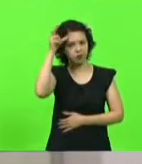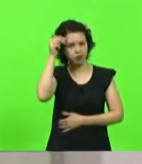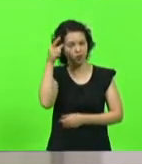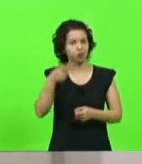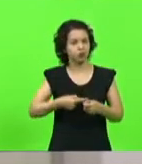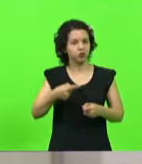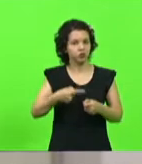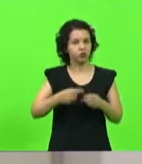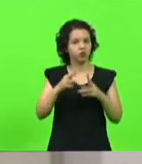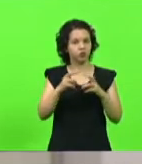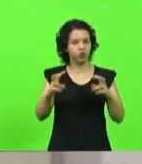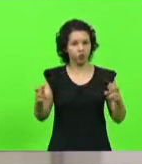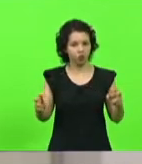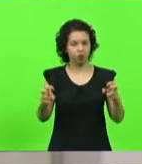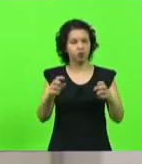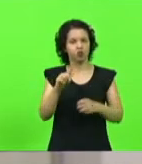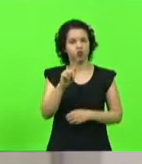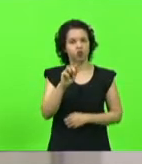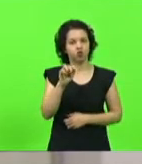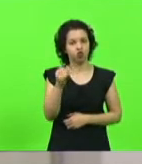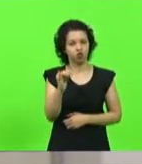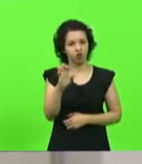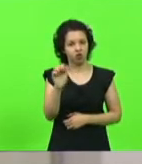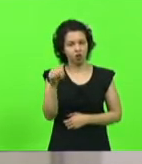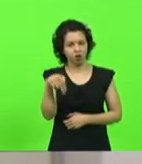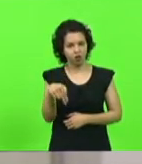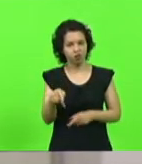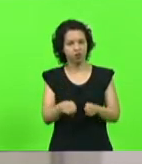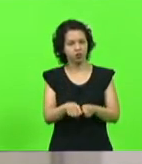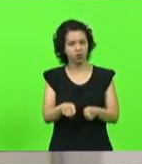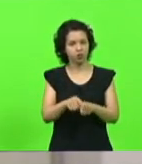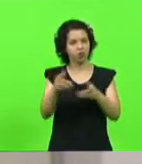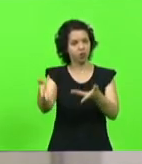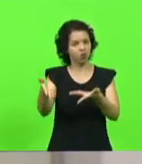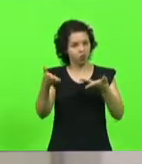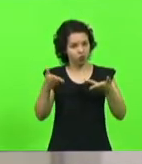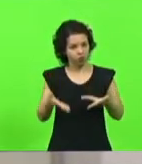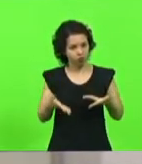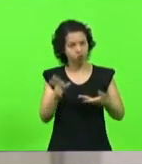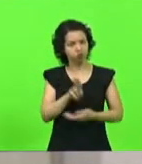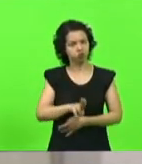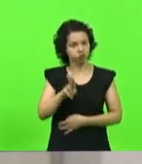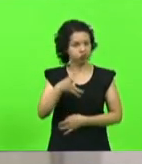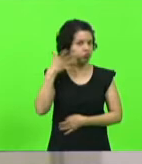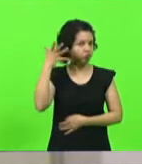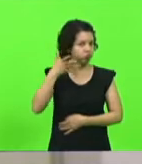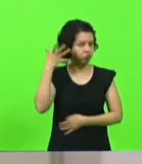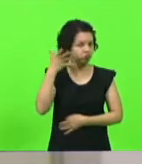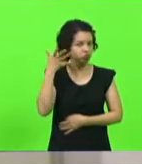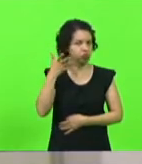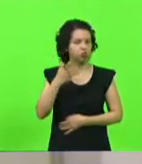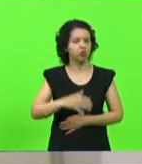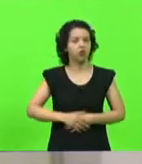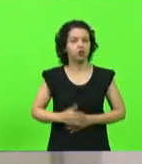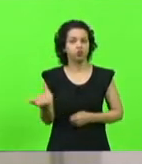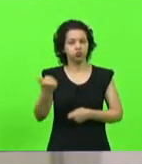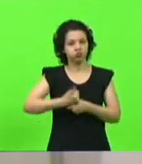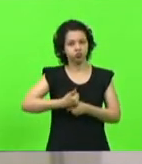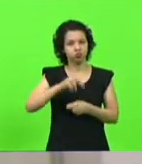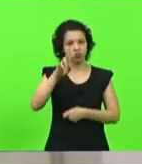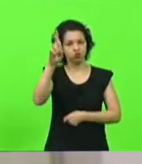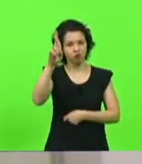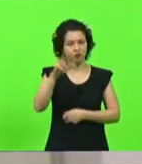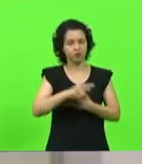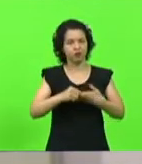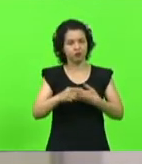município de Florianópolis, Jean Loureiro. Em seguida, o senhor presidente convidou para fazer uso da palavra o senhor subchefe da Casa Civil, Juliano